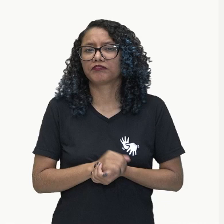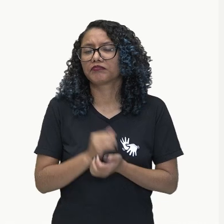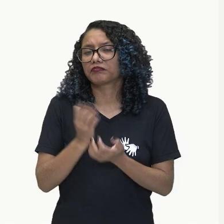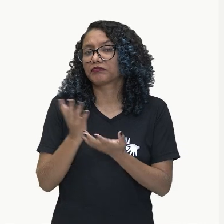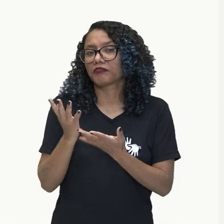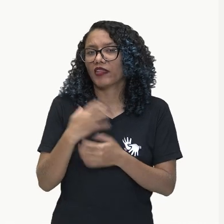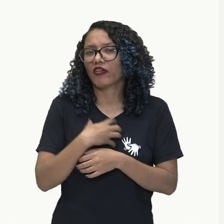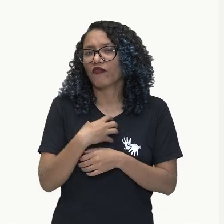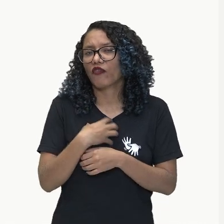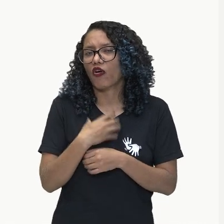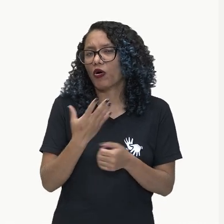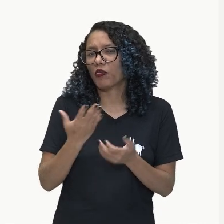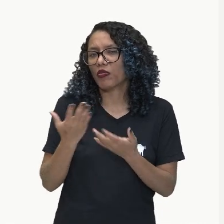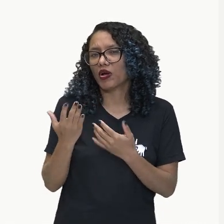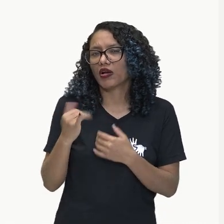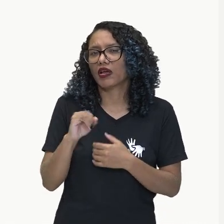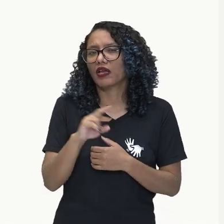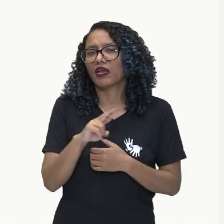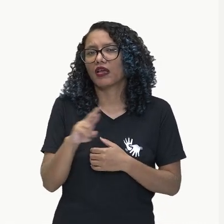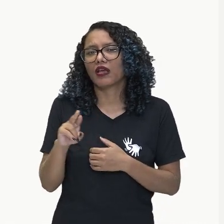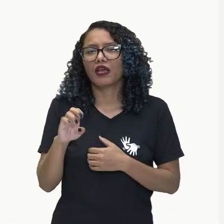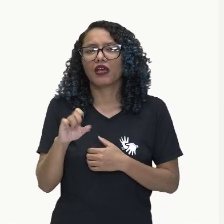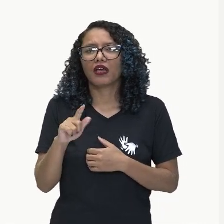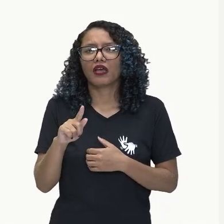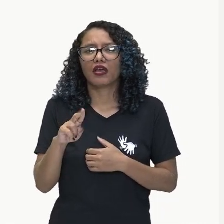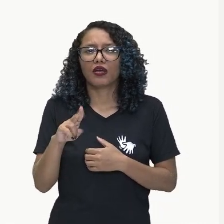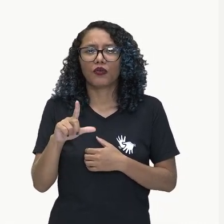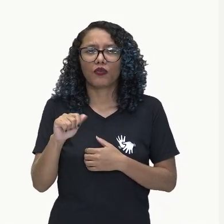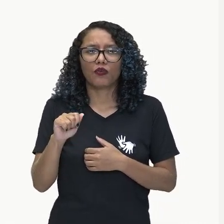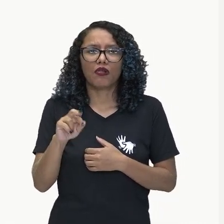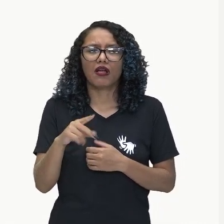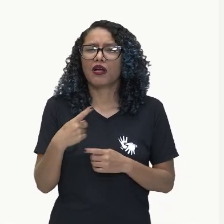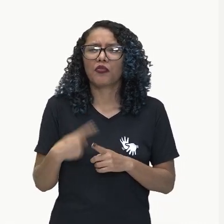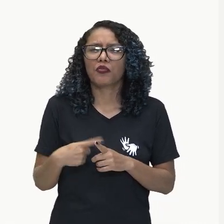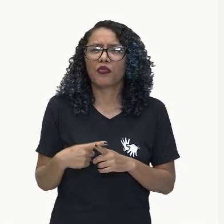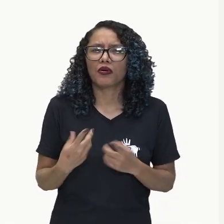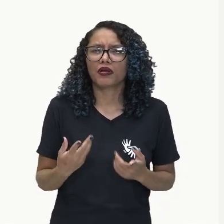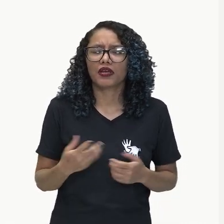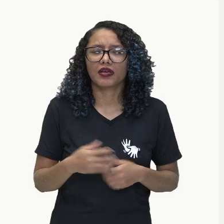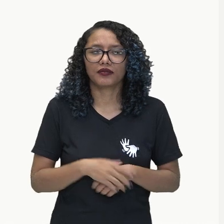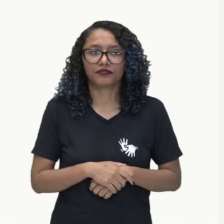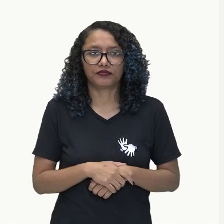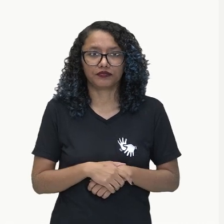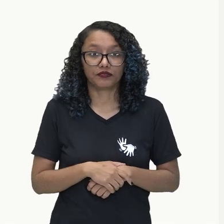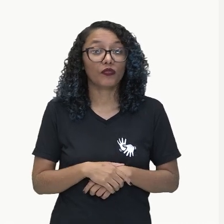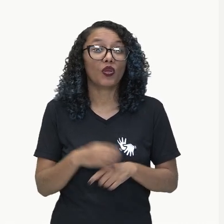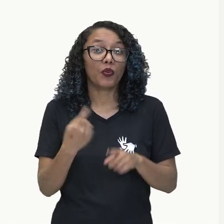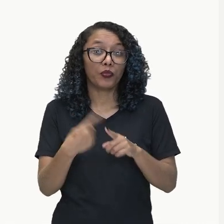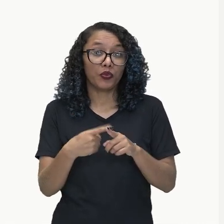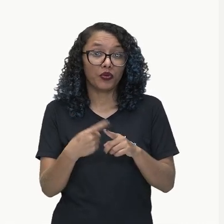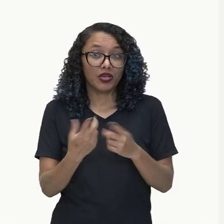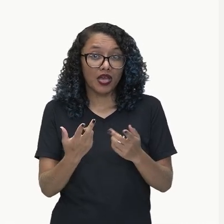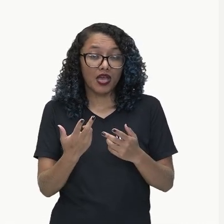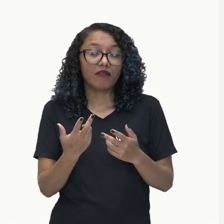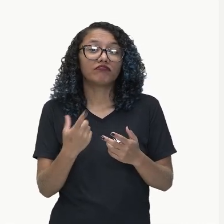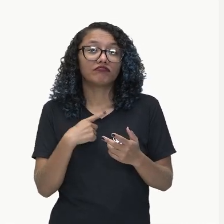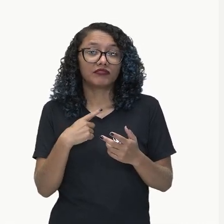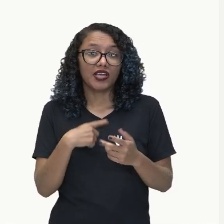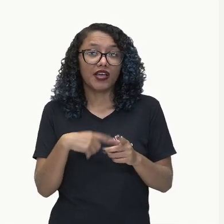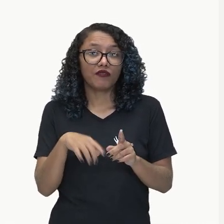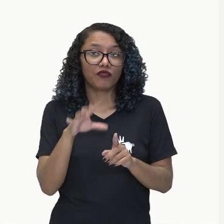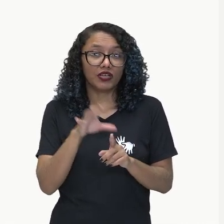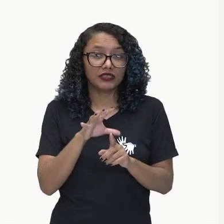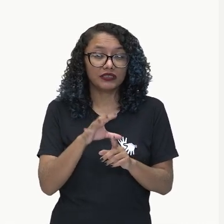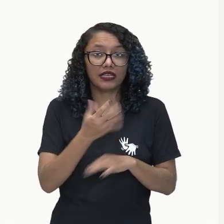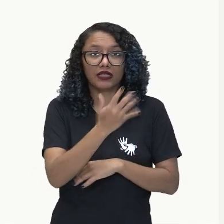Olha só, essa maneira irregular de território por conta de questões da própria natureza, por conta do clima,